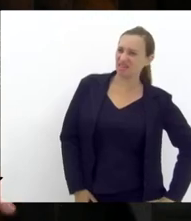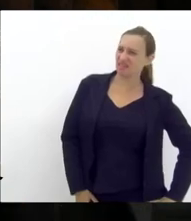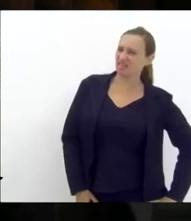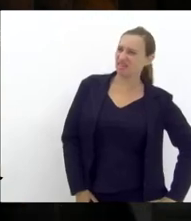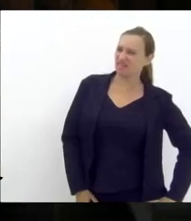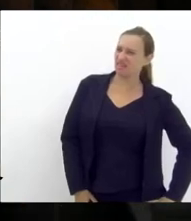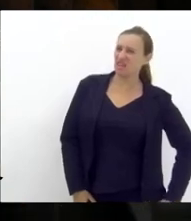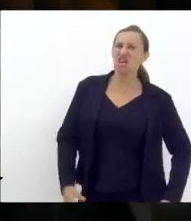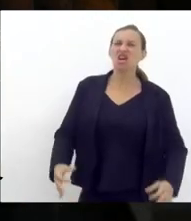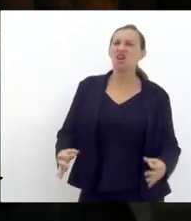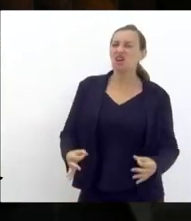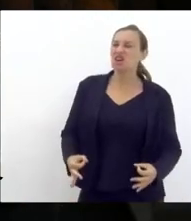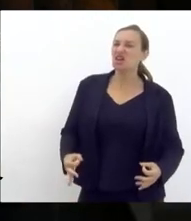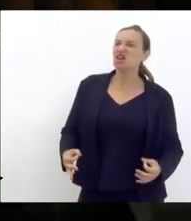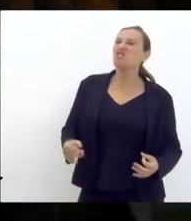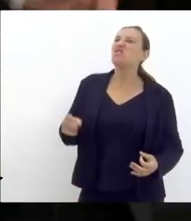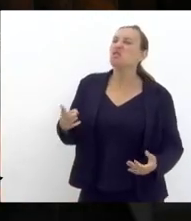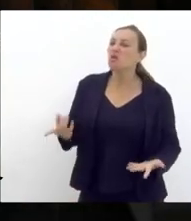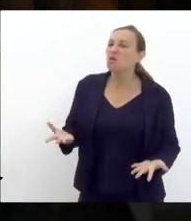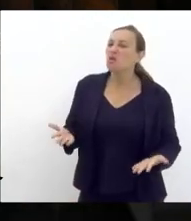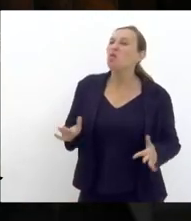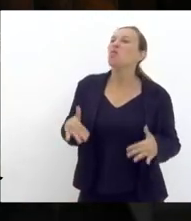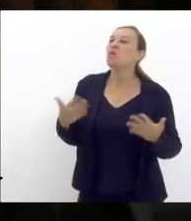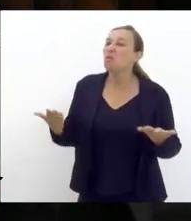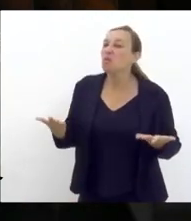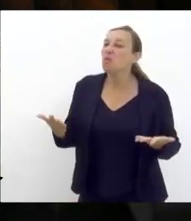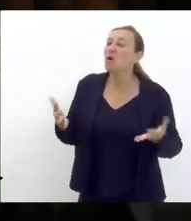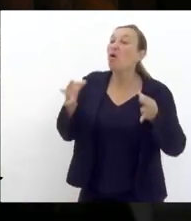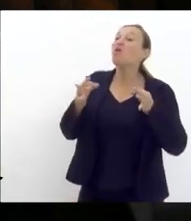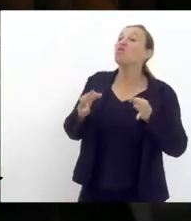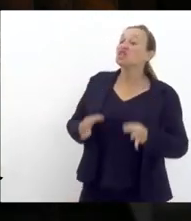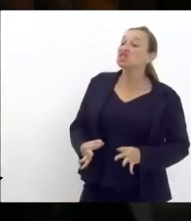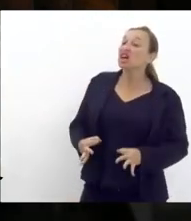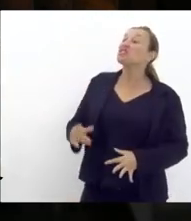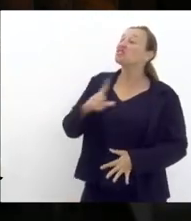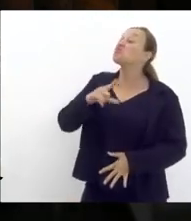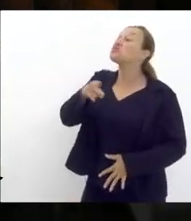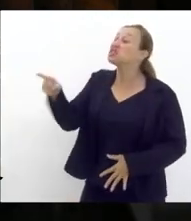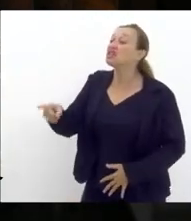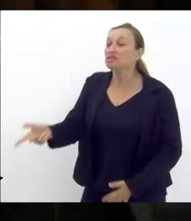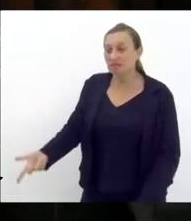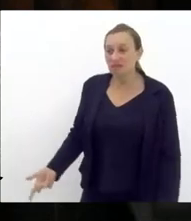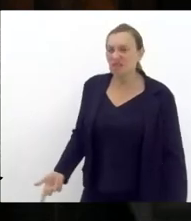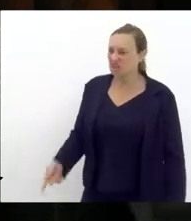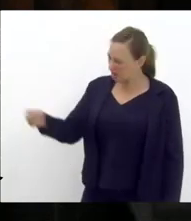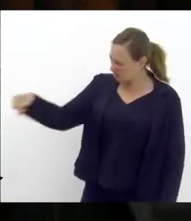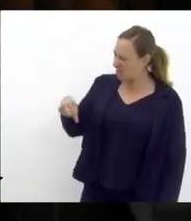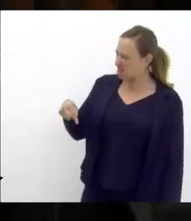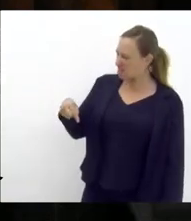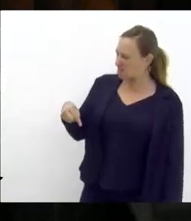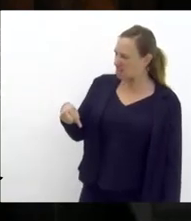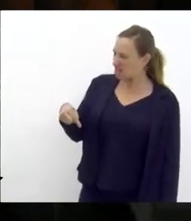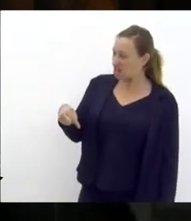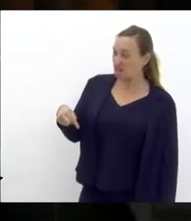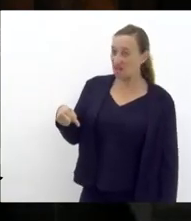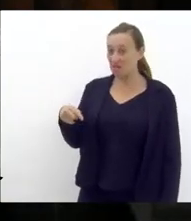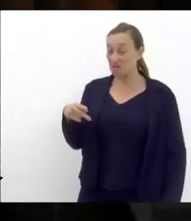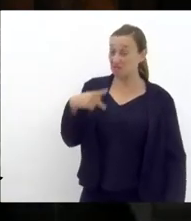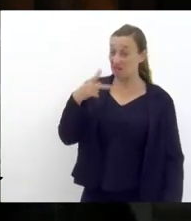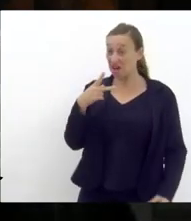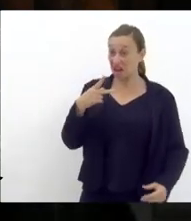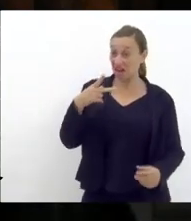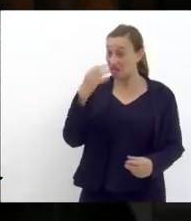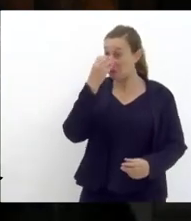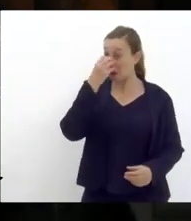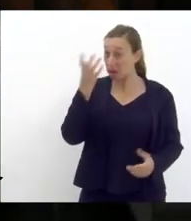que moral vocês têm gente que moral vocês têm para vir para cá deixa o vinho